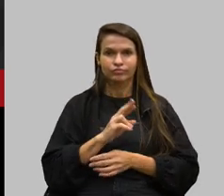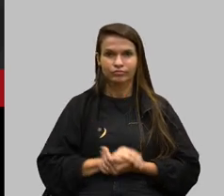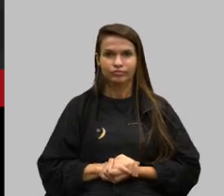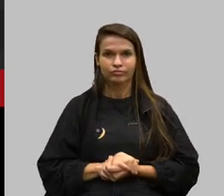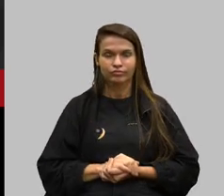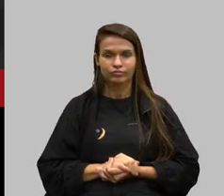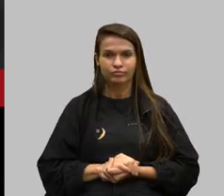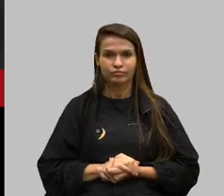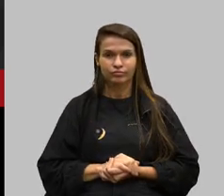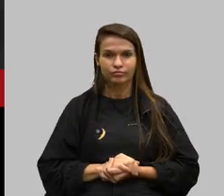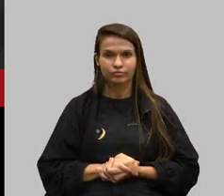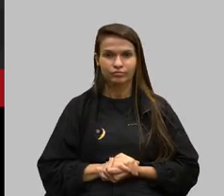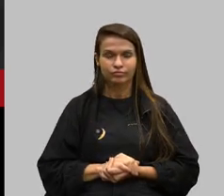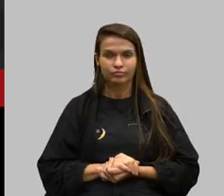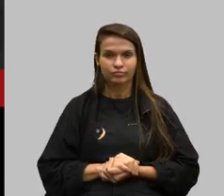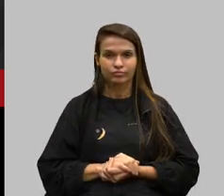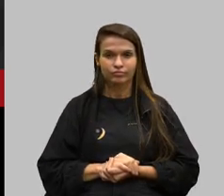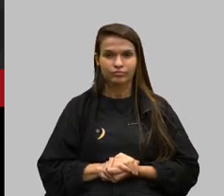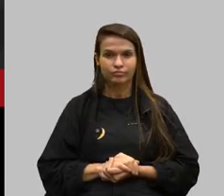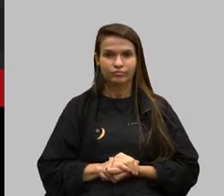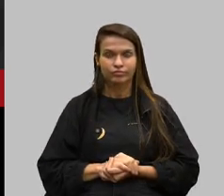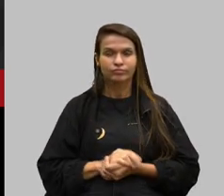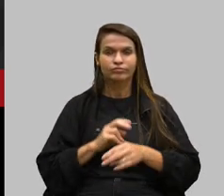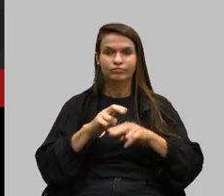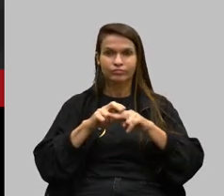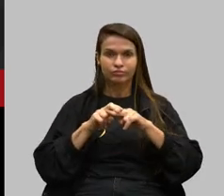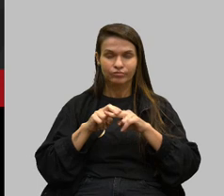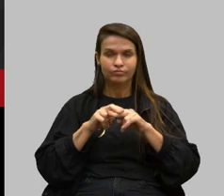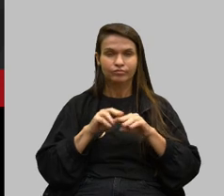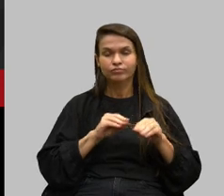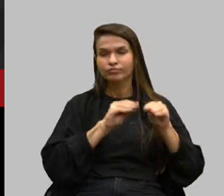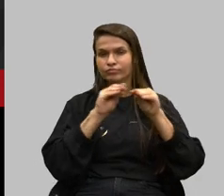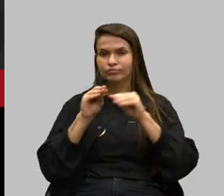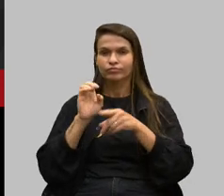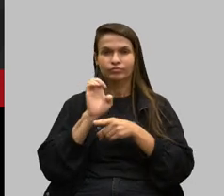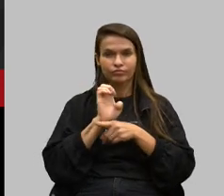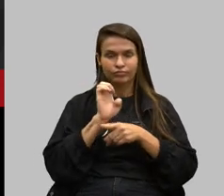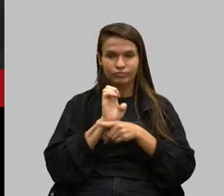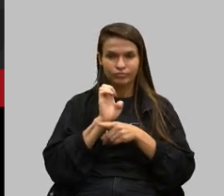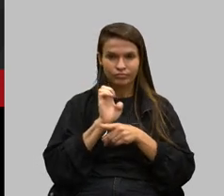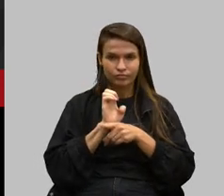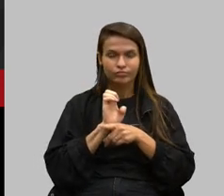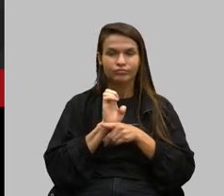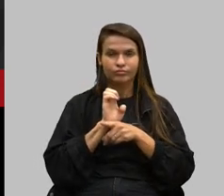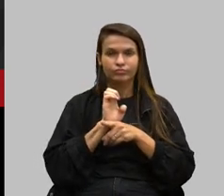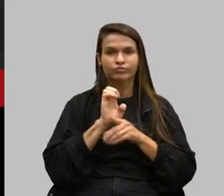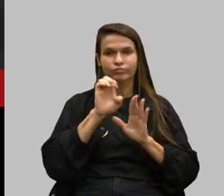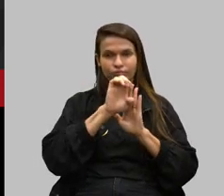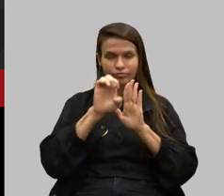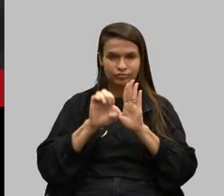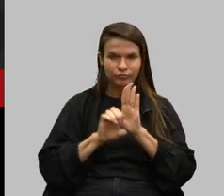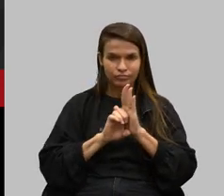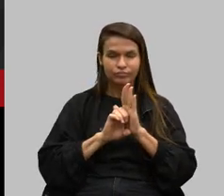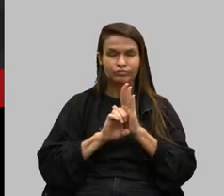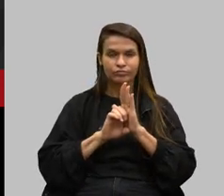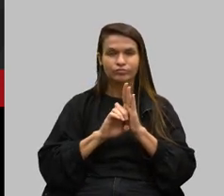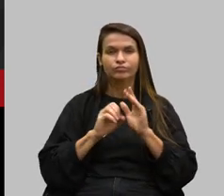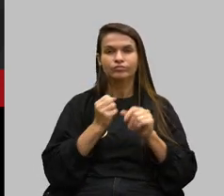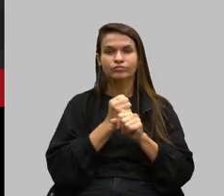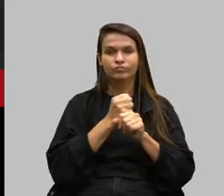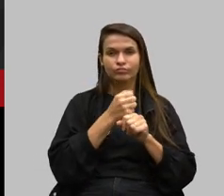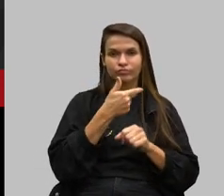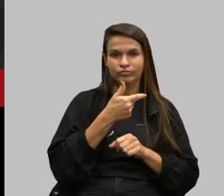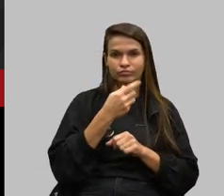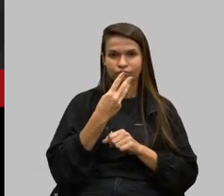respondidas sobre as transferências estaduais execução das emendas impositivas dos anos de 23